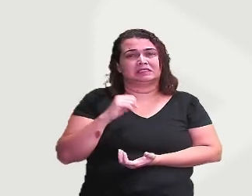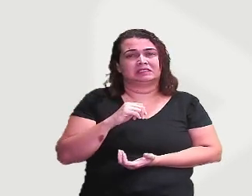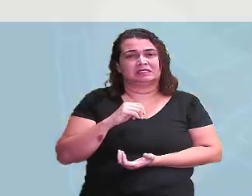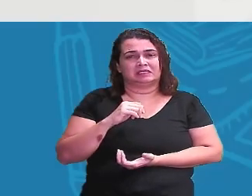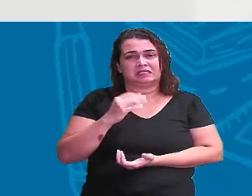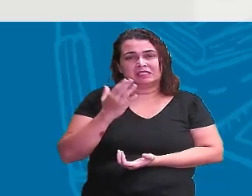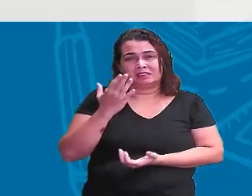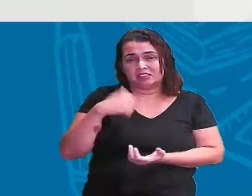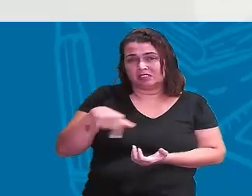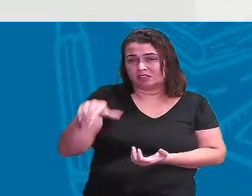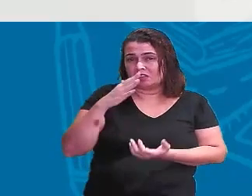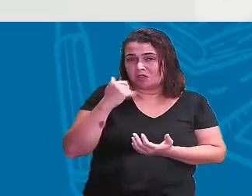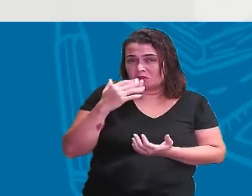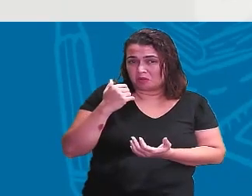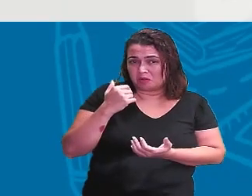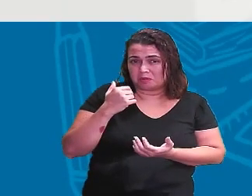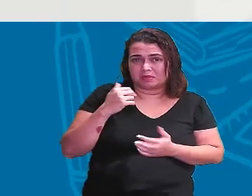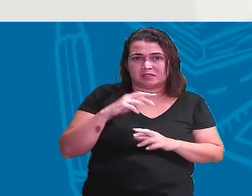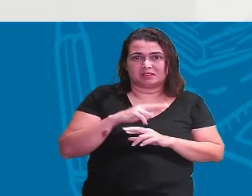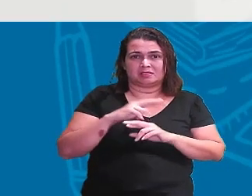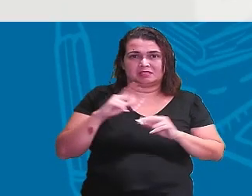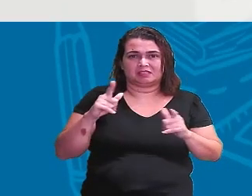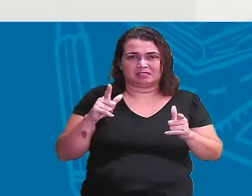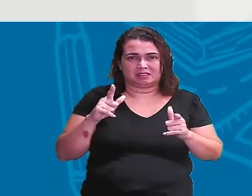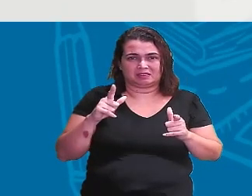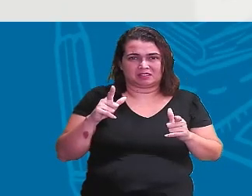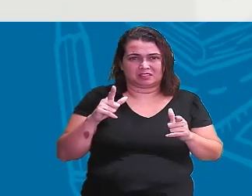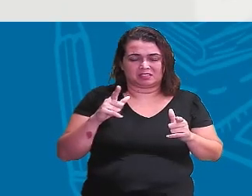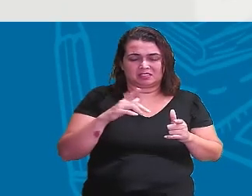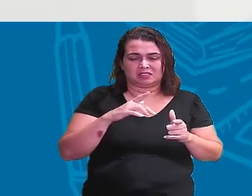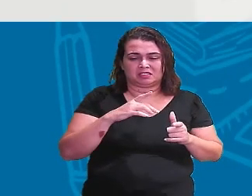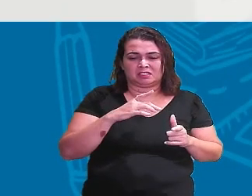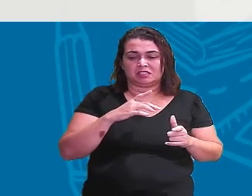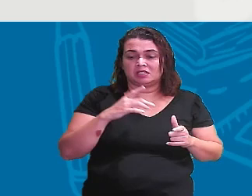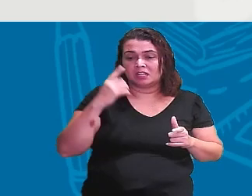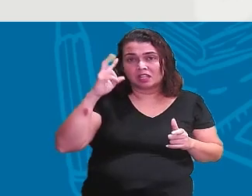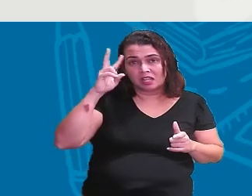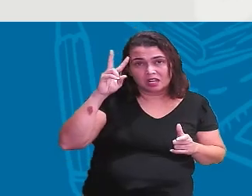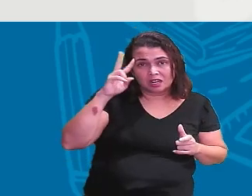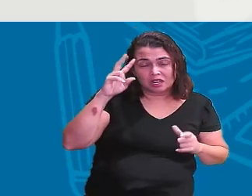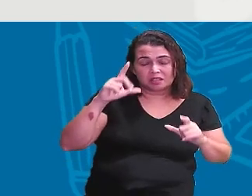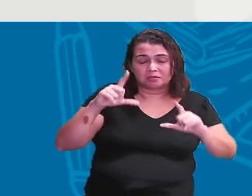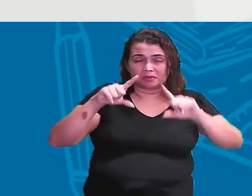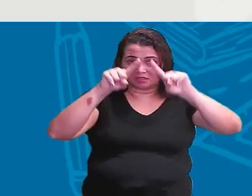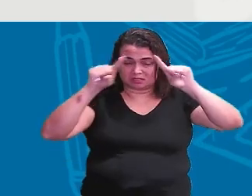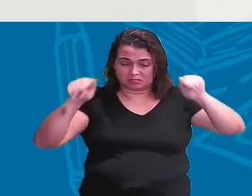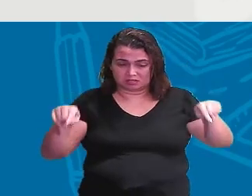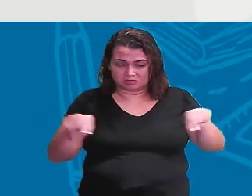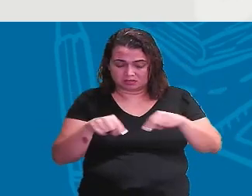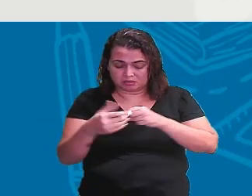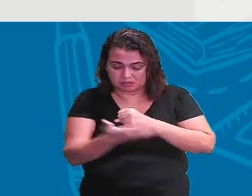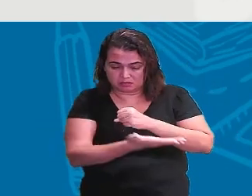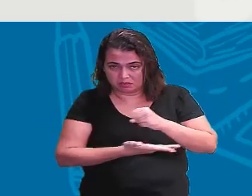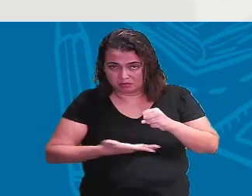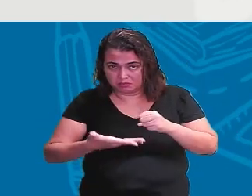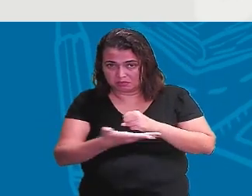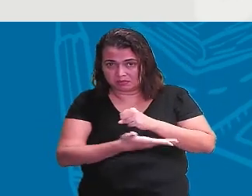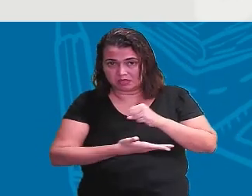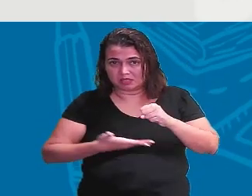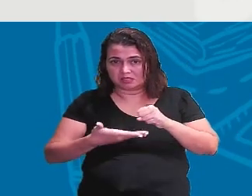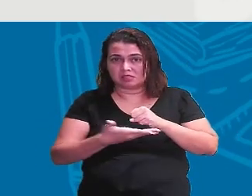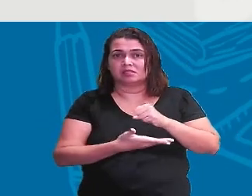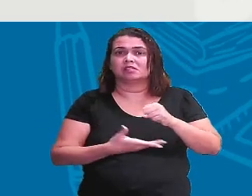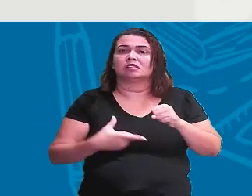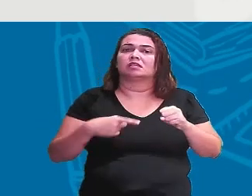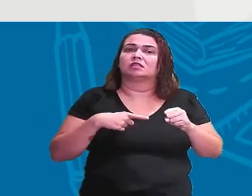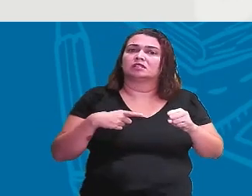tem uma alimentação que não respeita aquela pirâmide alimentar que eu tinha mostrado para vocês, né? Onde lá na base da pirâmide, né, a gente via